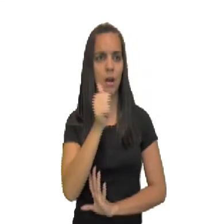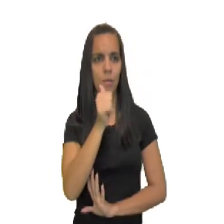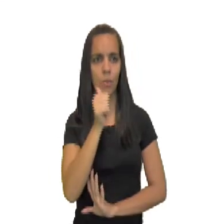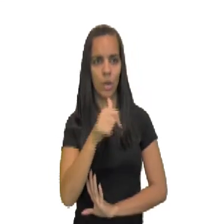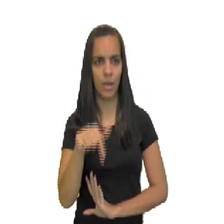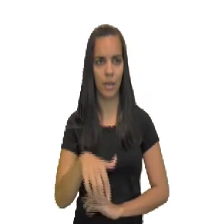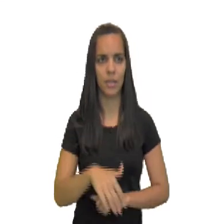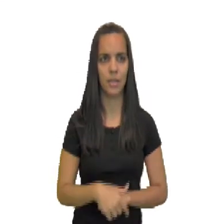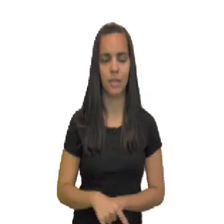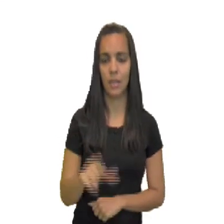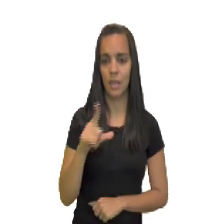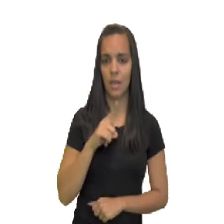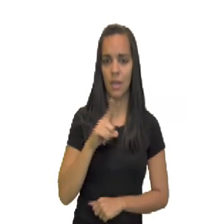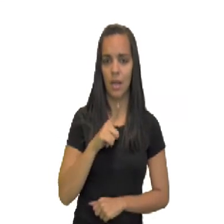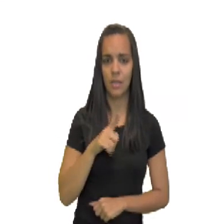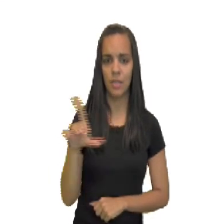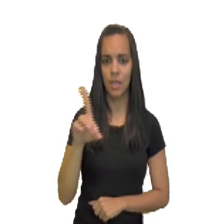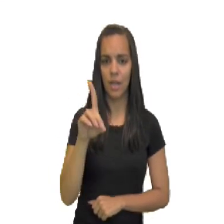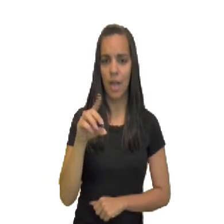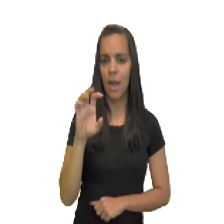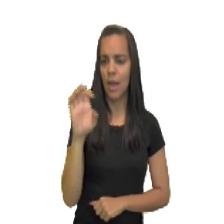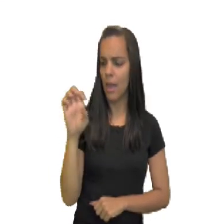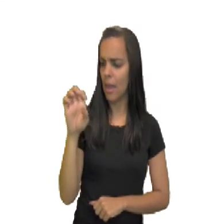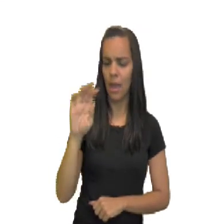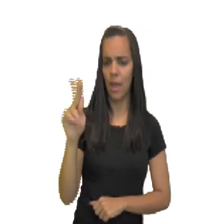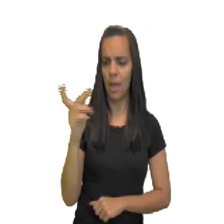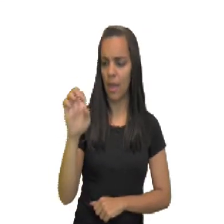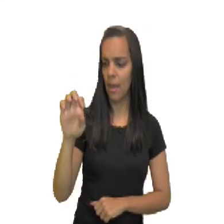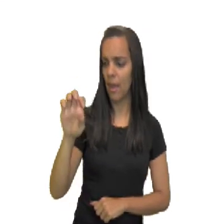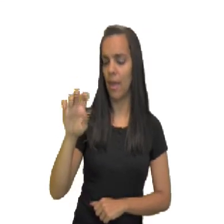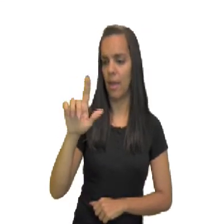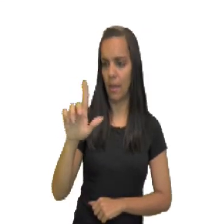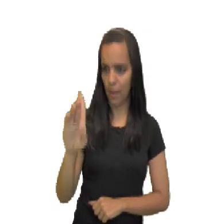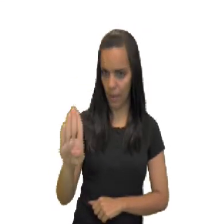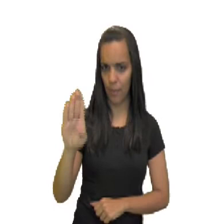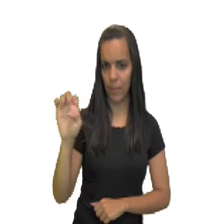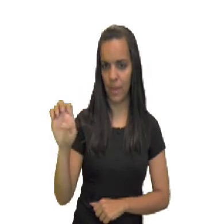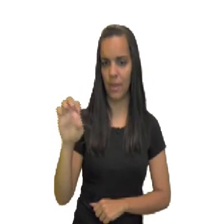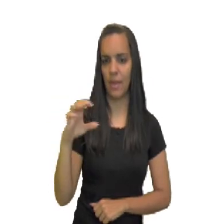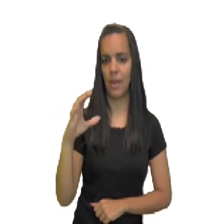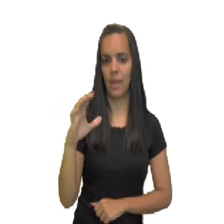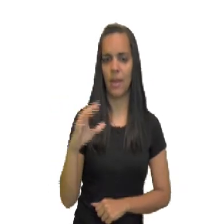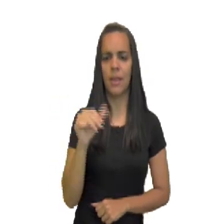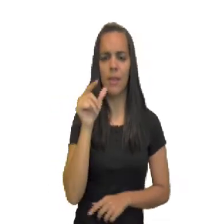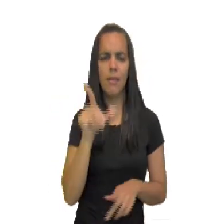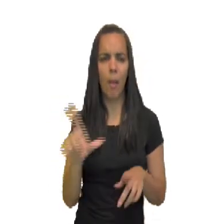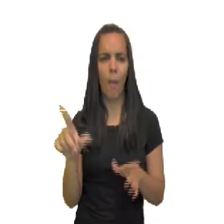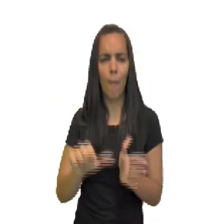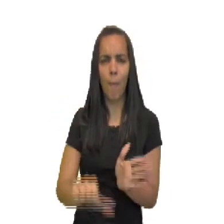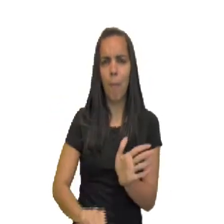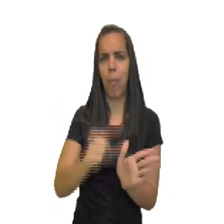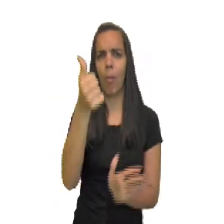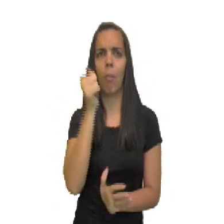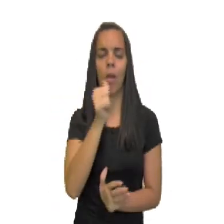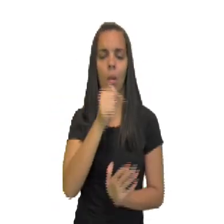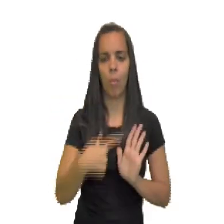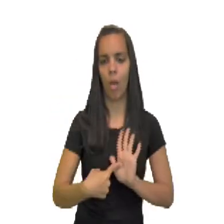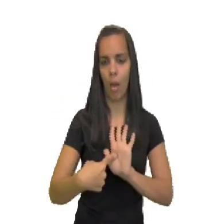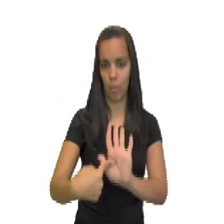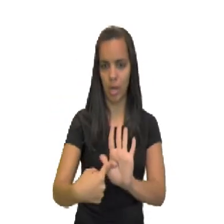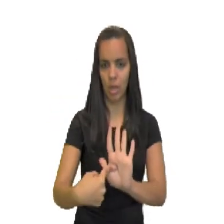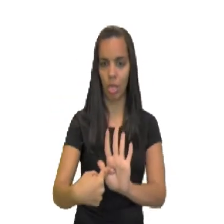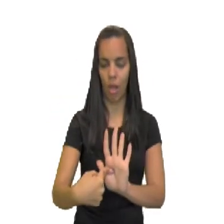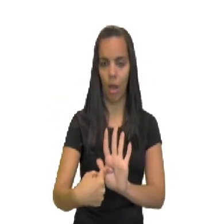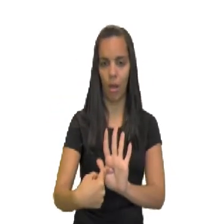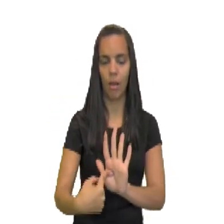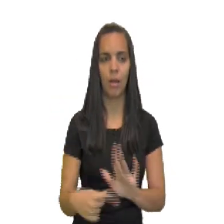norte-americana. Hebe Camargo, a precursora da televisão no Brasil, lutou contra a ditadura, promovia e